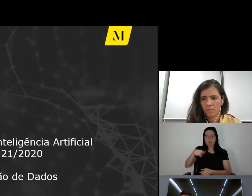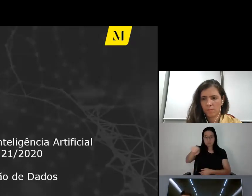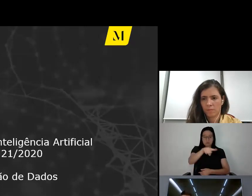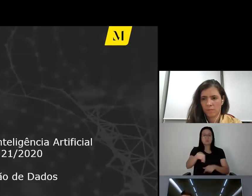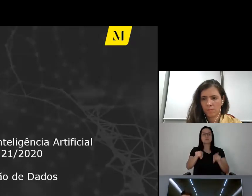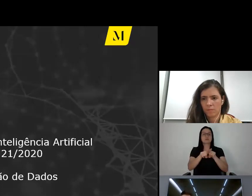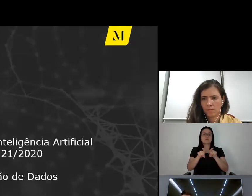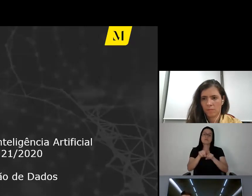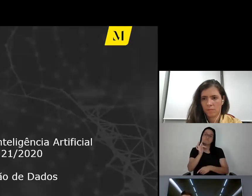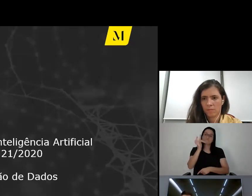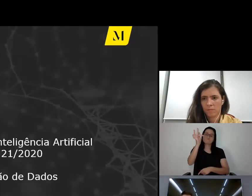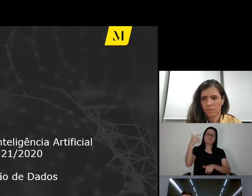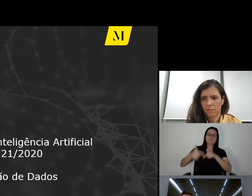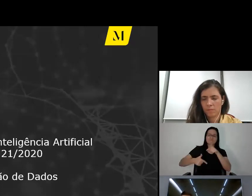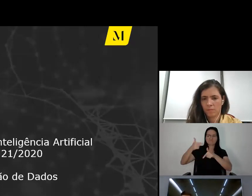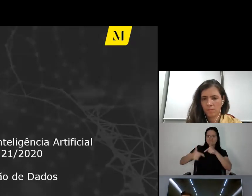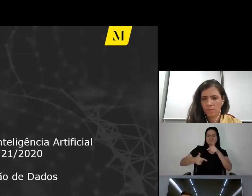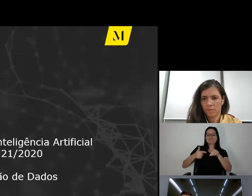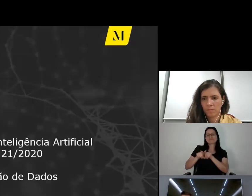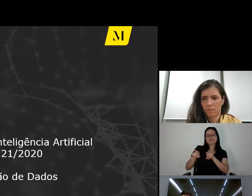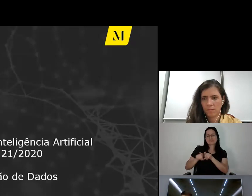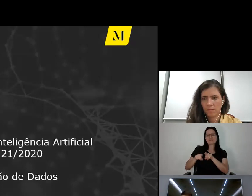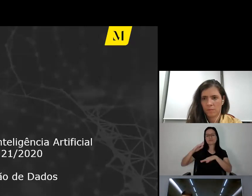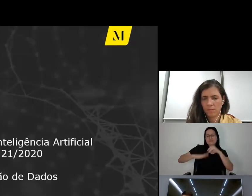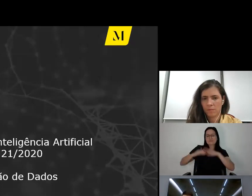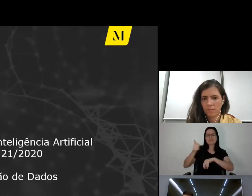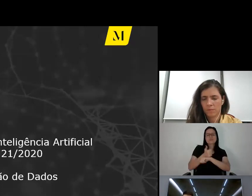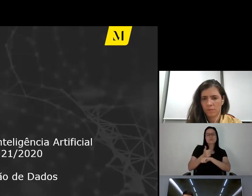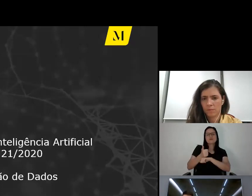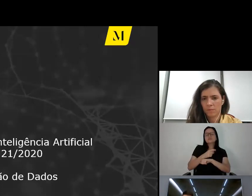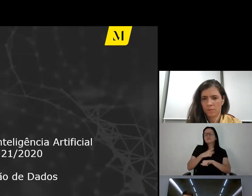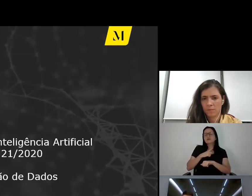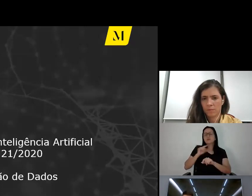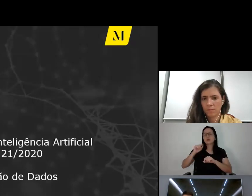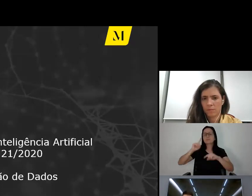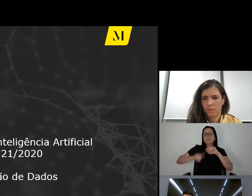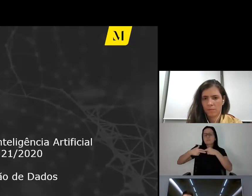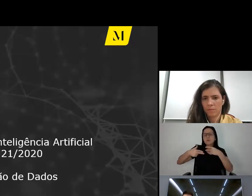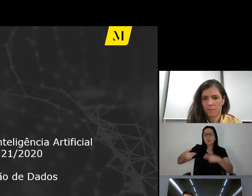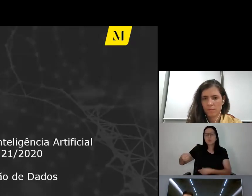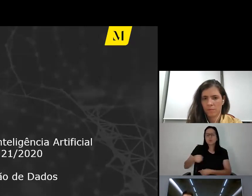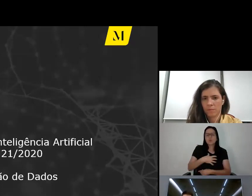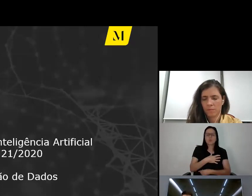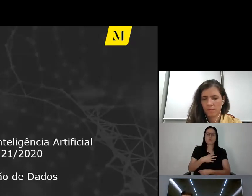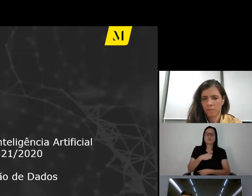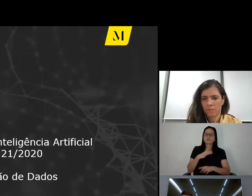futuros vocês, quando a gente está lidando com produtos, quando a gente está lidando com inovações, quando a gente está lidando com